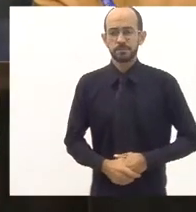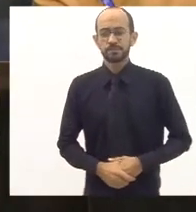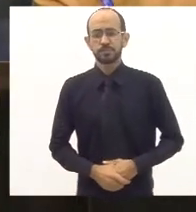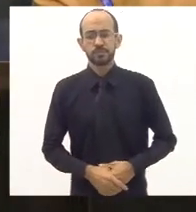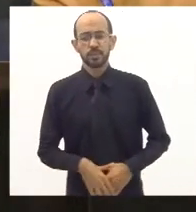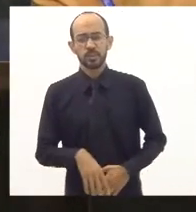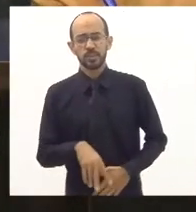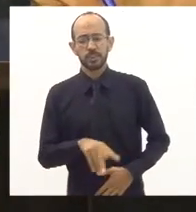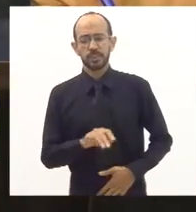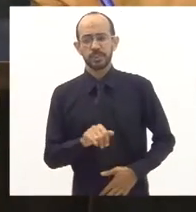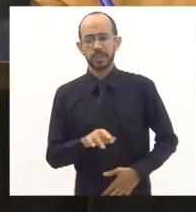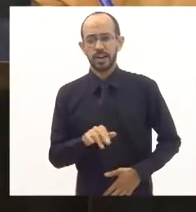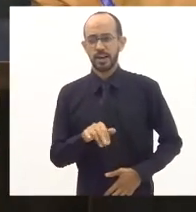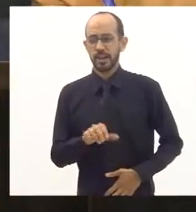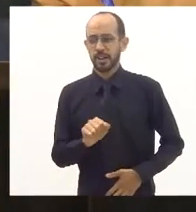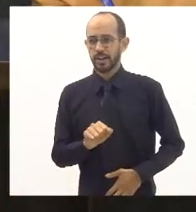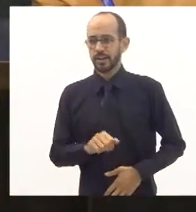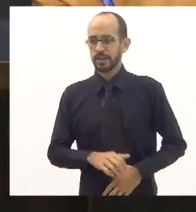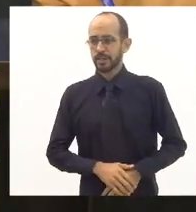Kiara, por favor.